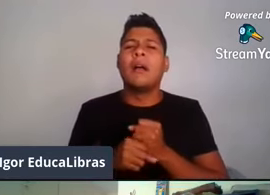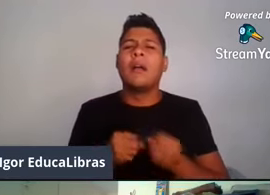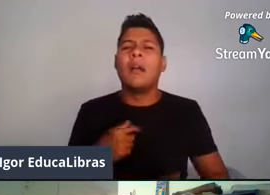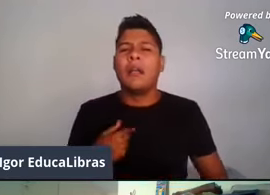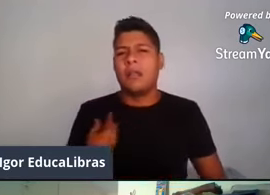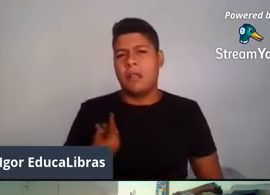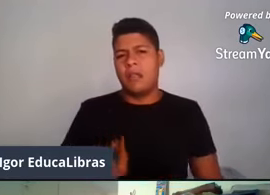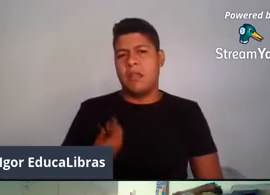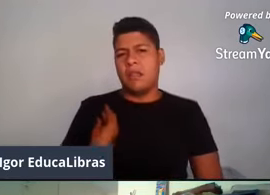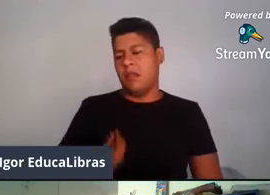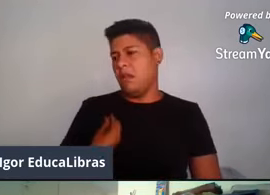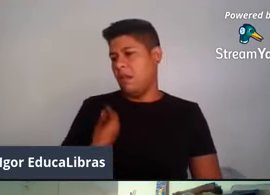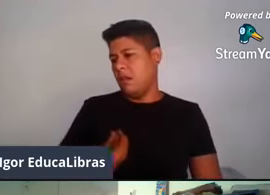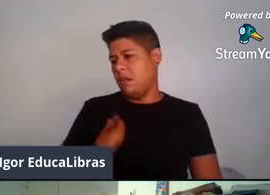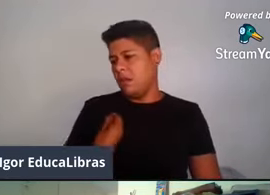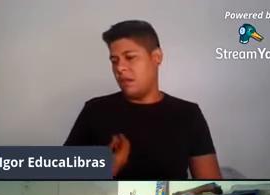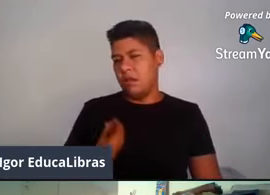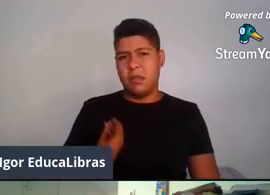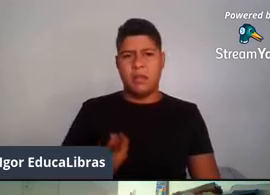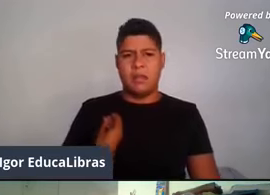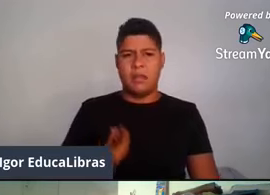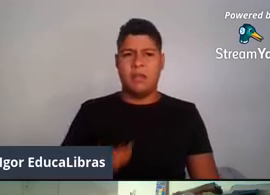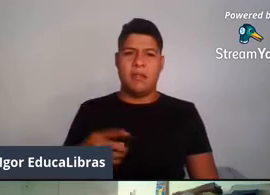Cid? Não, calor não.